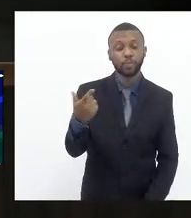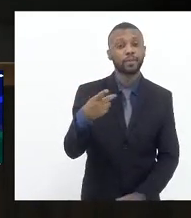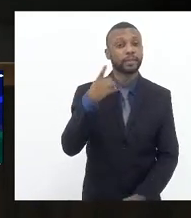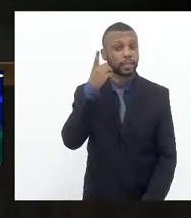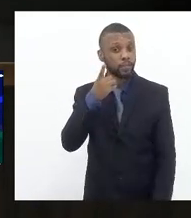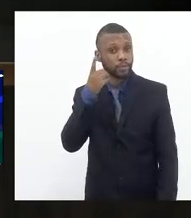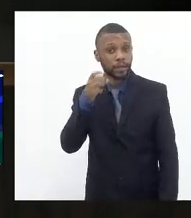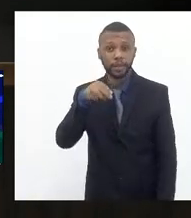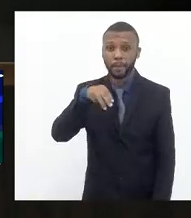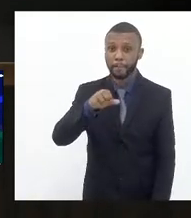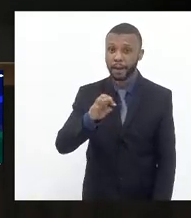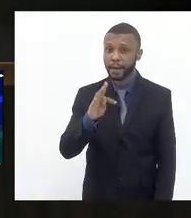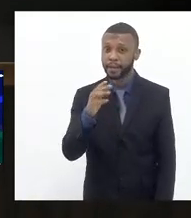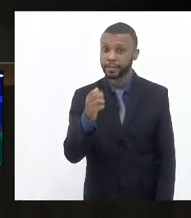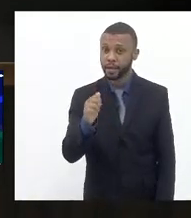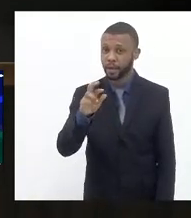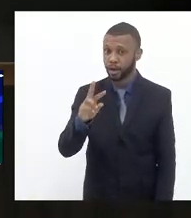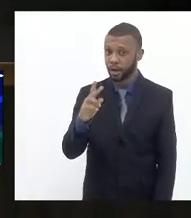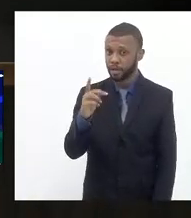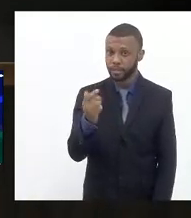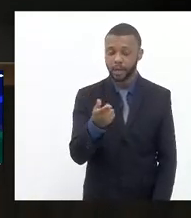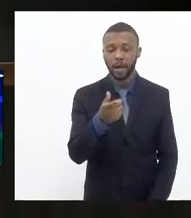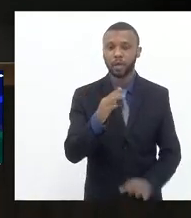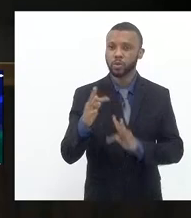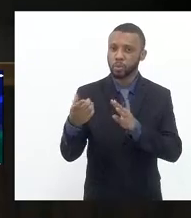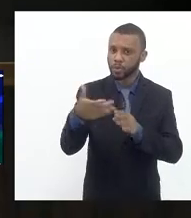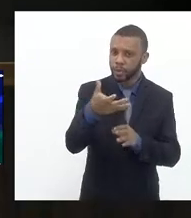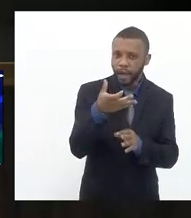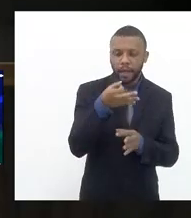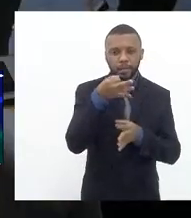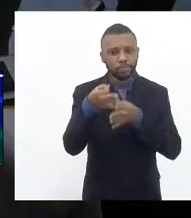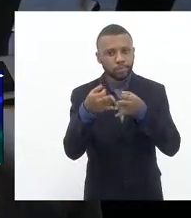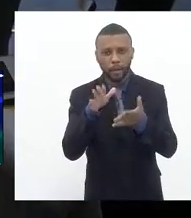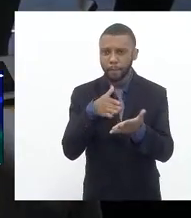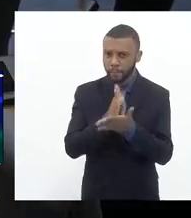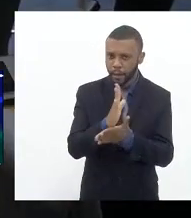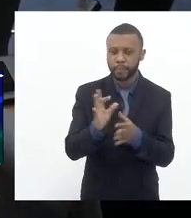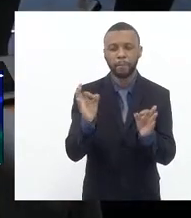Rocha. Os senhores que aprovam, permaneçam como estão. Aprovado. Mais alguma coisa?